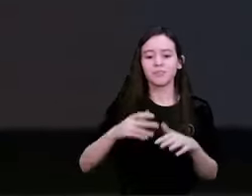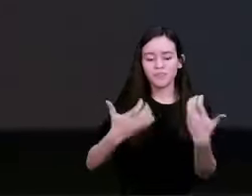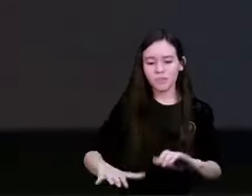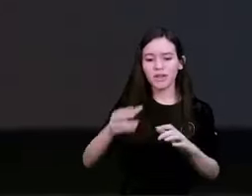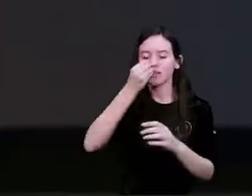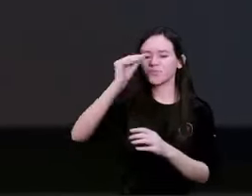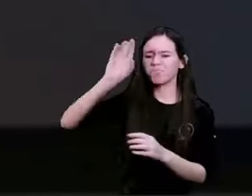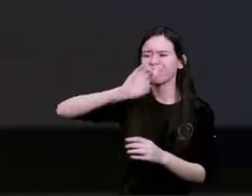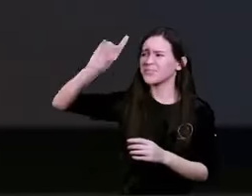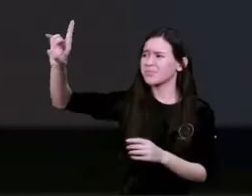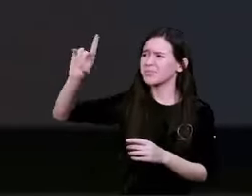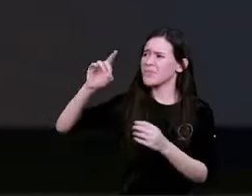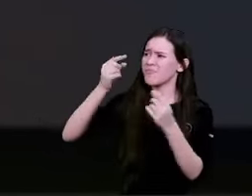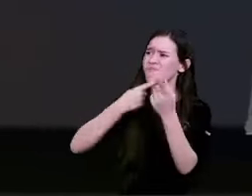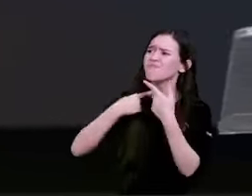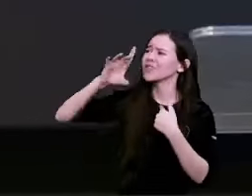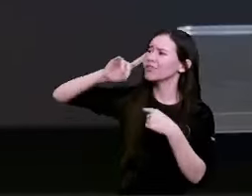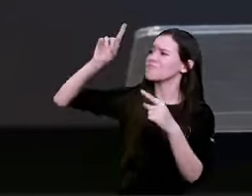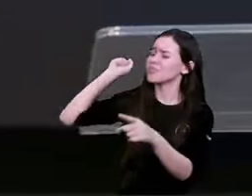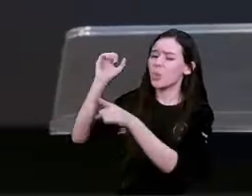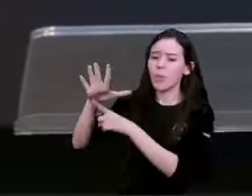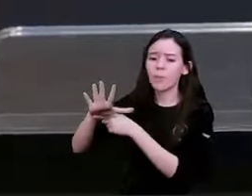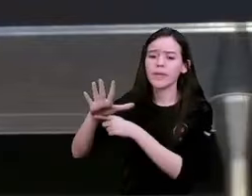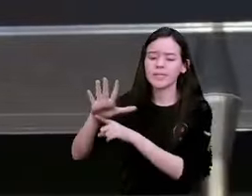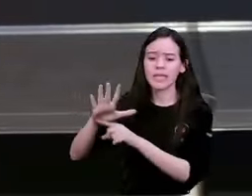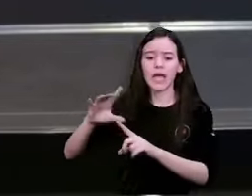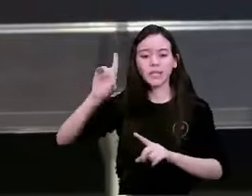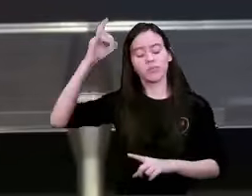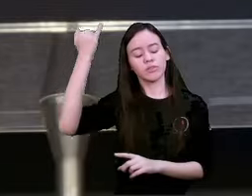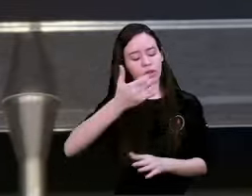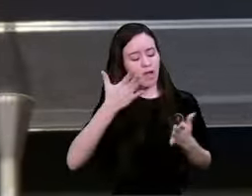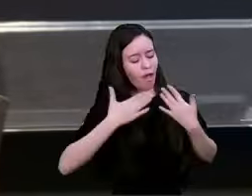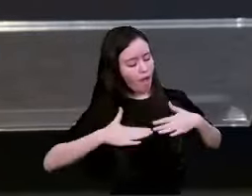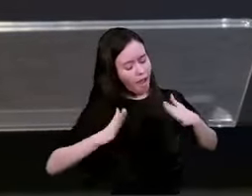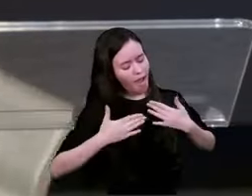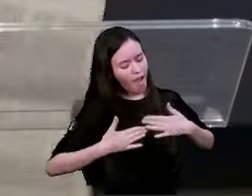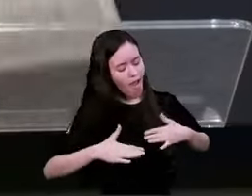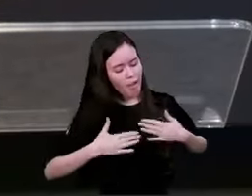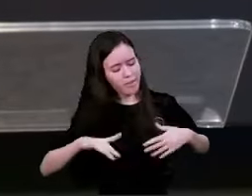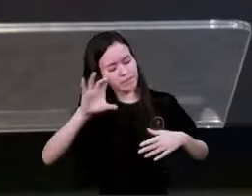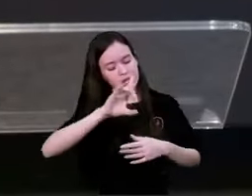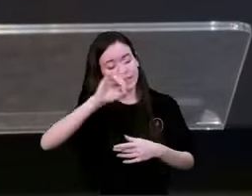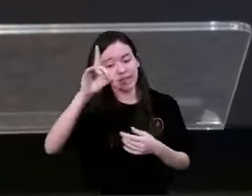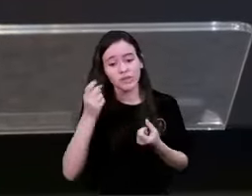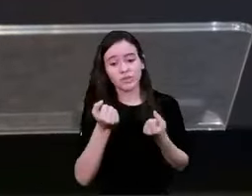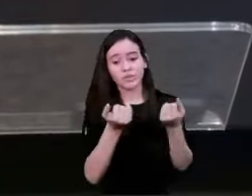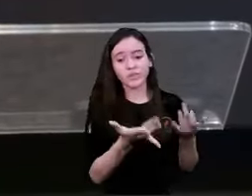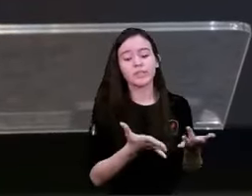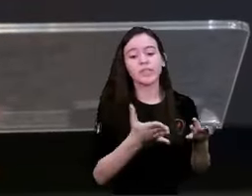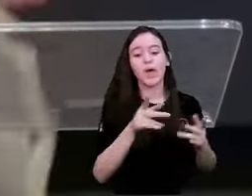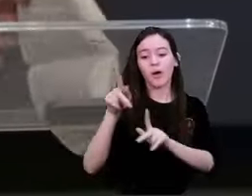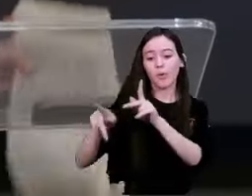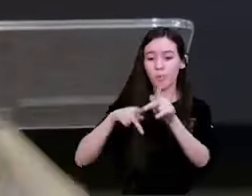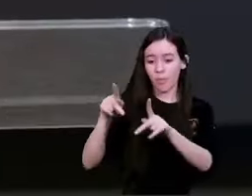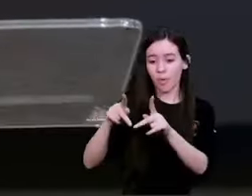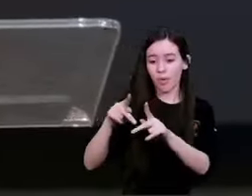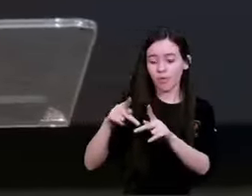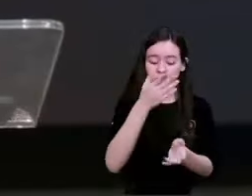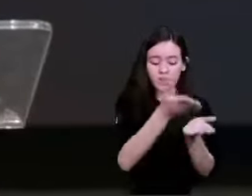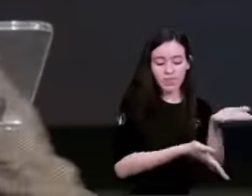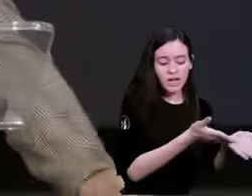povo não quer mais estar no centro da sua vontade. Deus disse: fique tranquilo, eu estou trazendo os caldeus para tratar